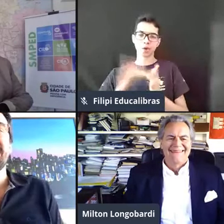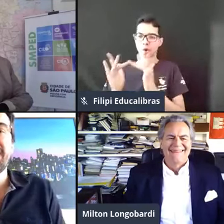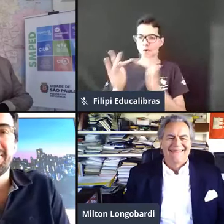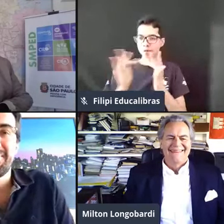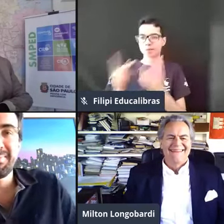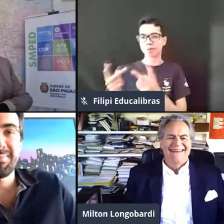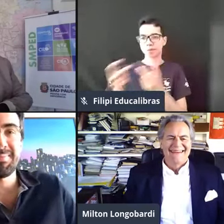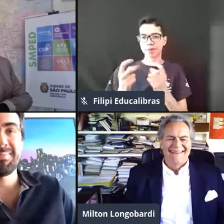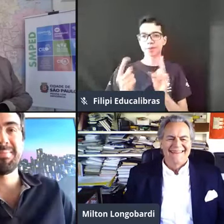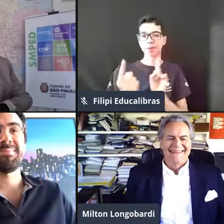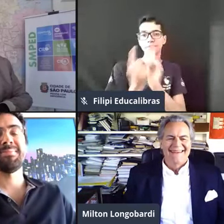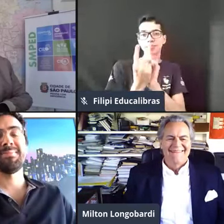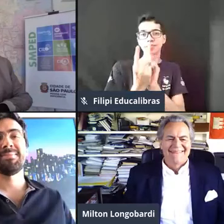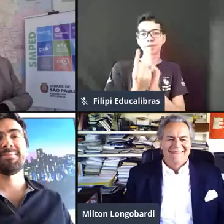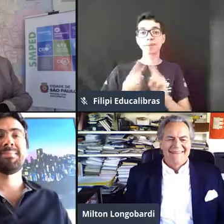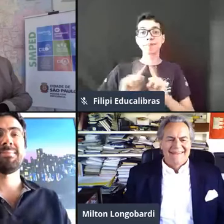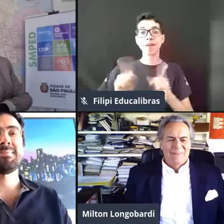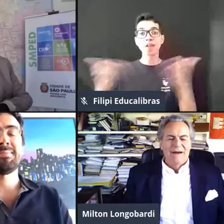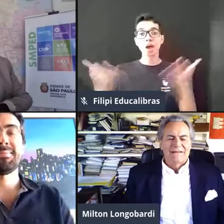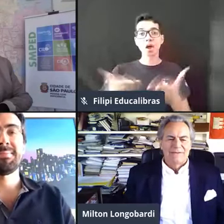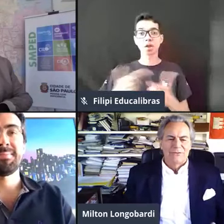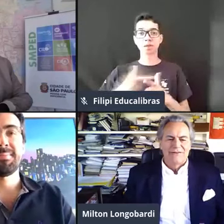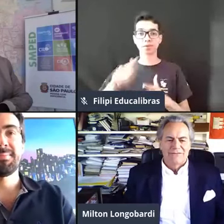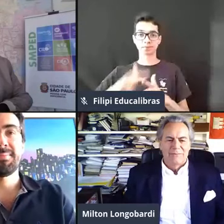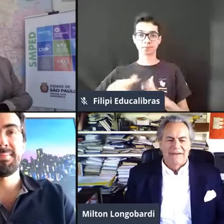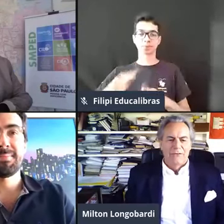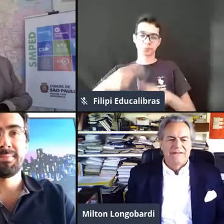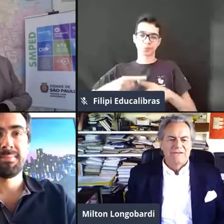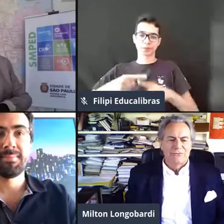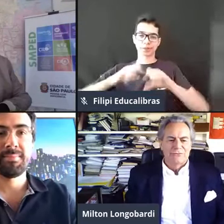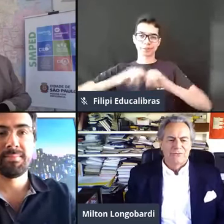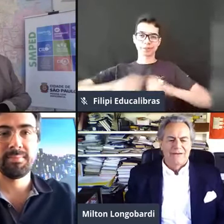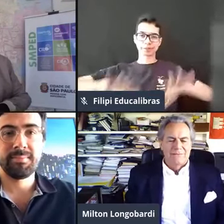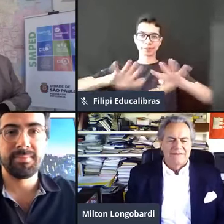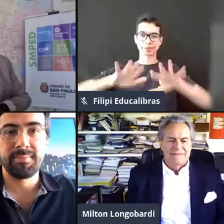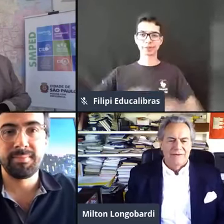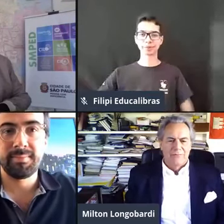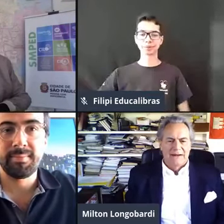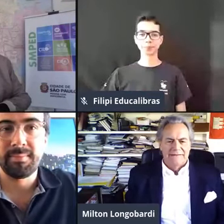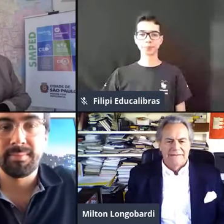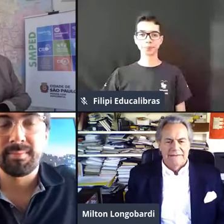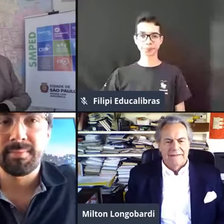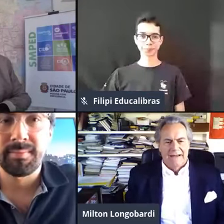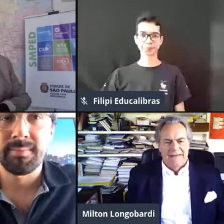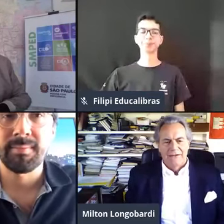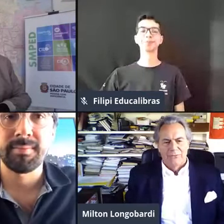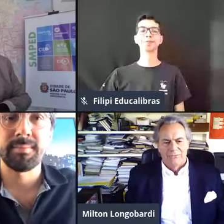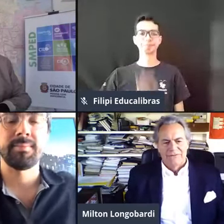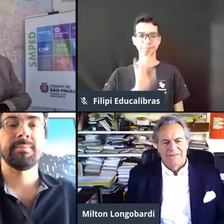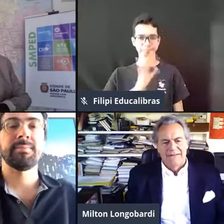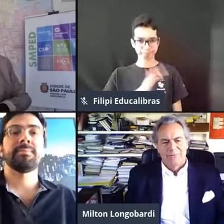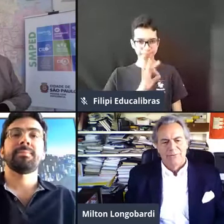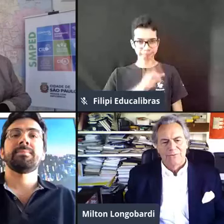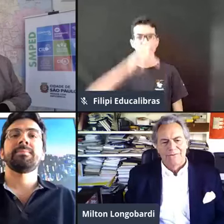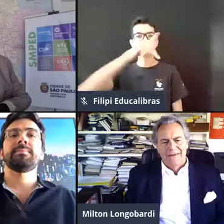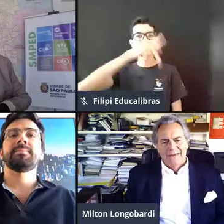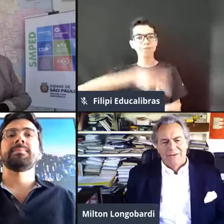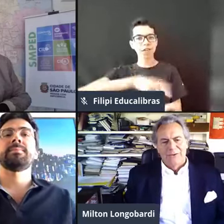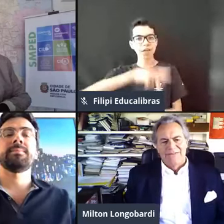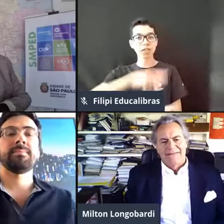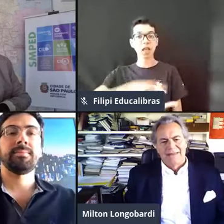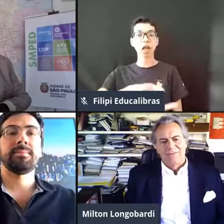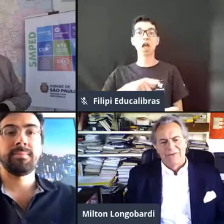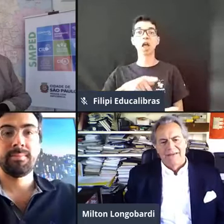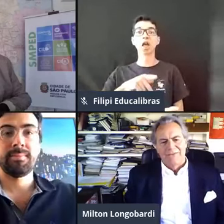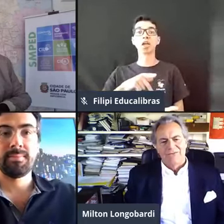toda. Né? Mas eu não sei se o Beraldinho escutou aí, mas é um prazer estar aqui com você, Bruno,